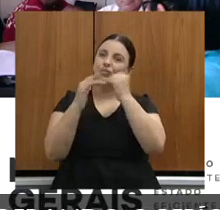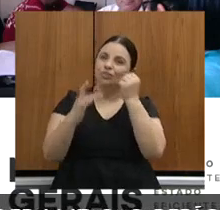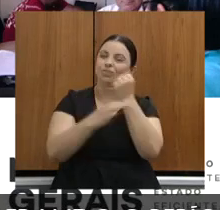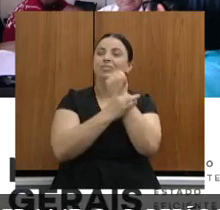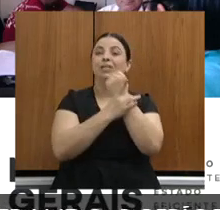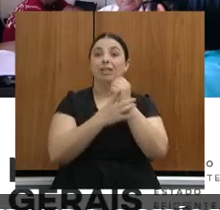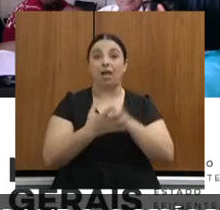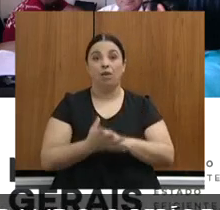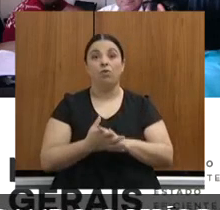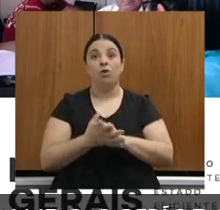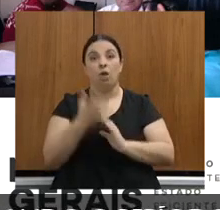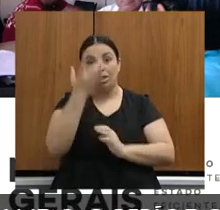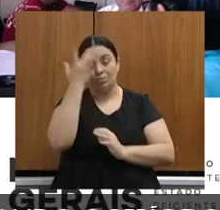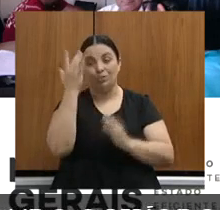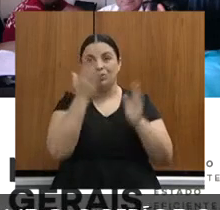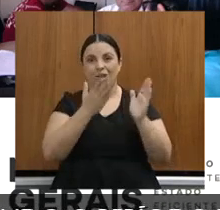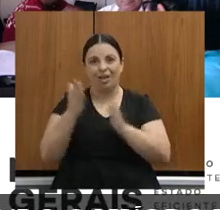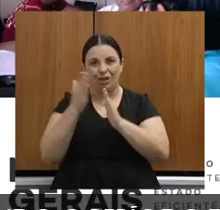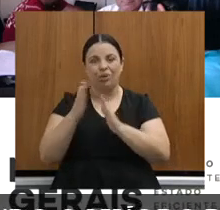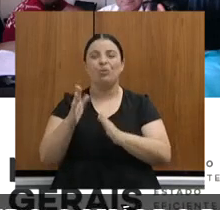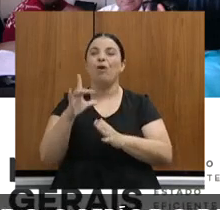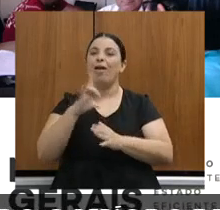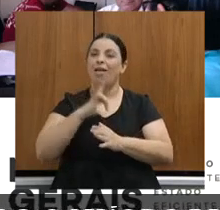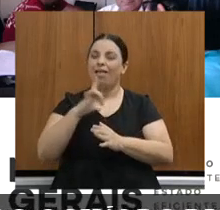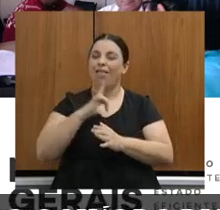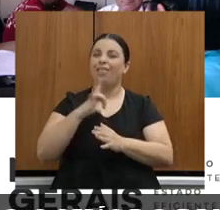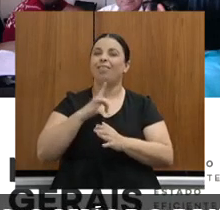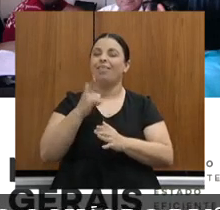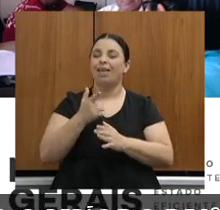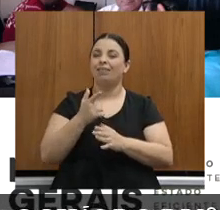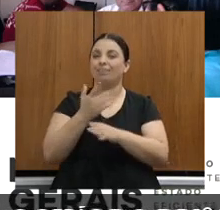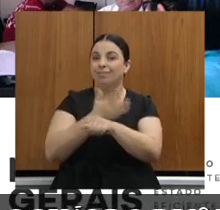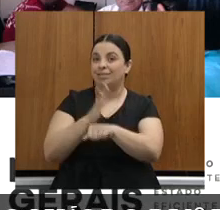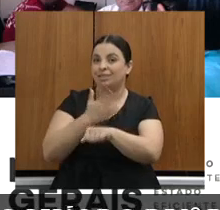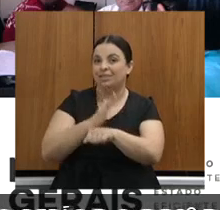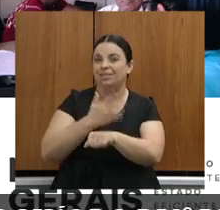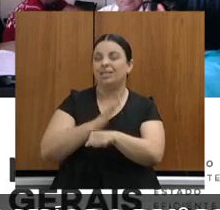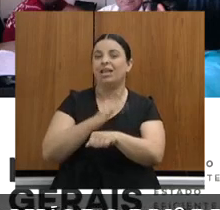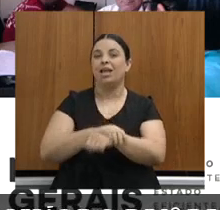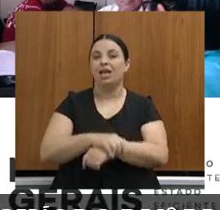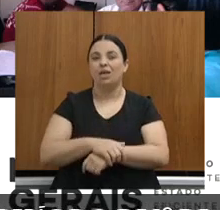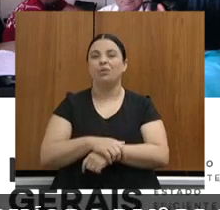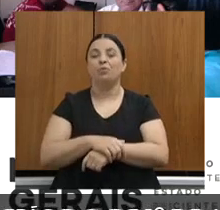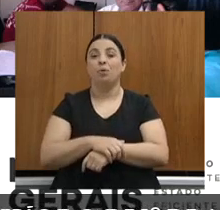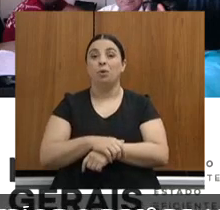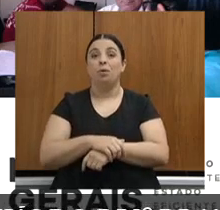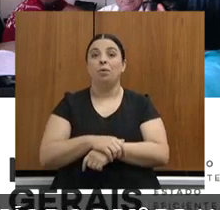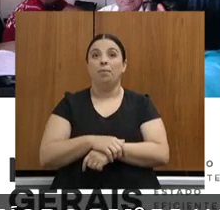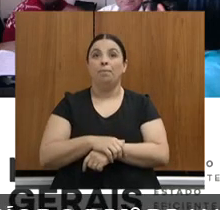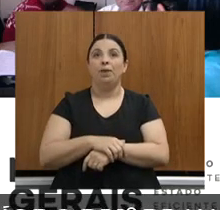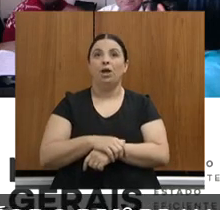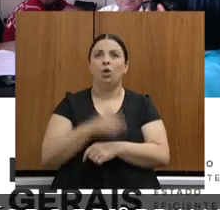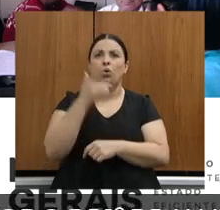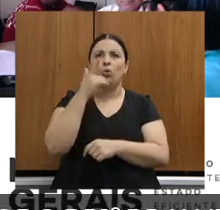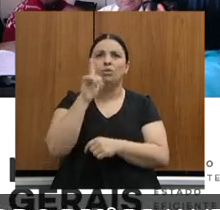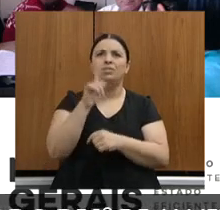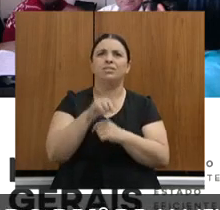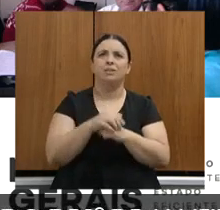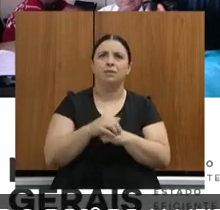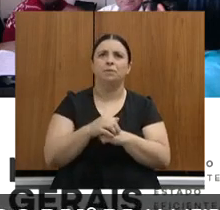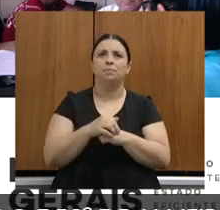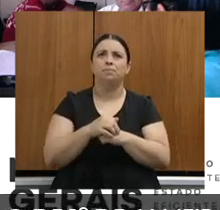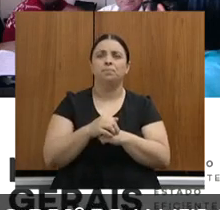aí a nossa semana que publicou programa de reabilitação ambiental para que é o segundo passo depois do cá e os